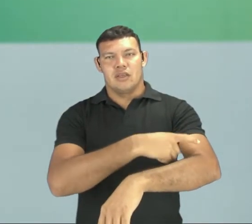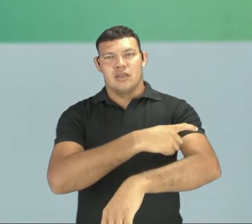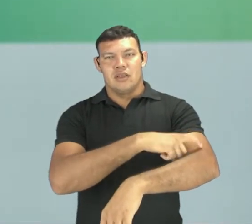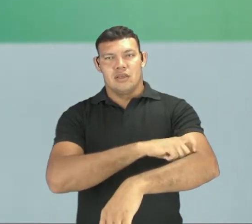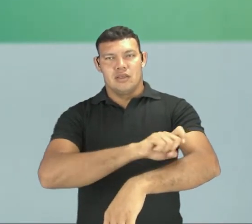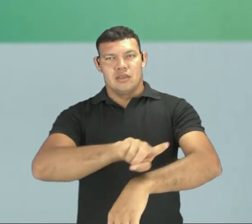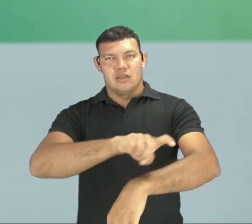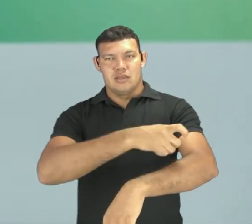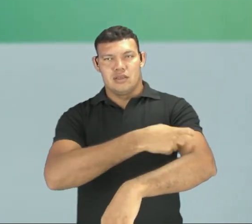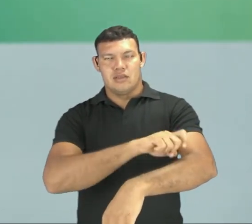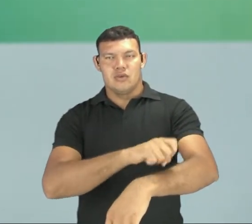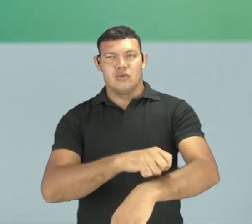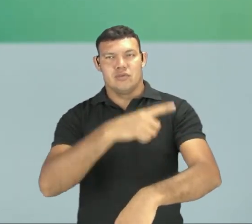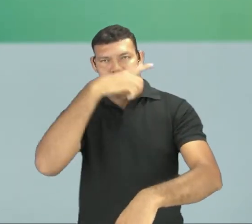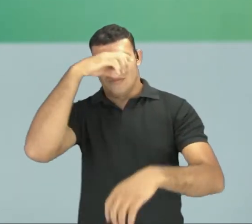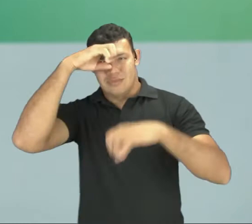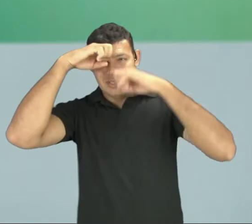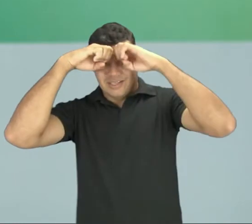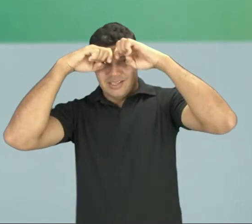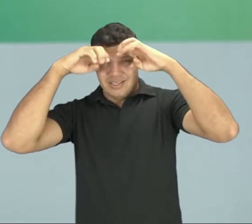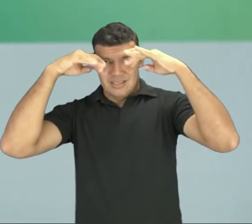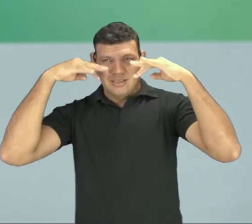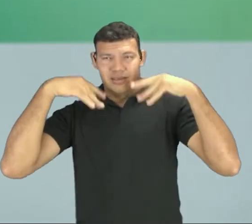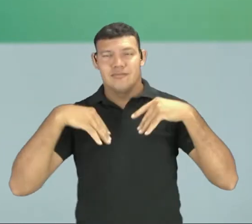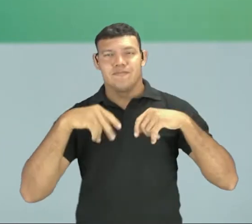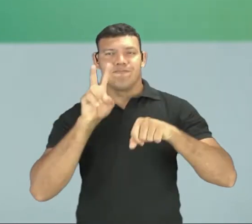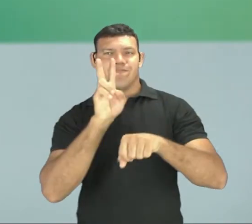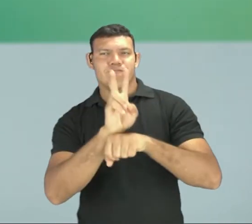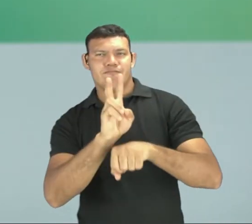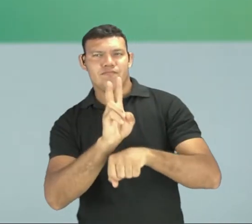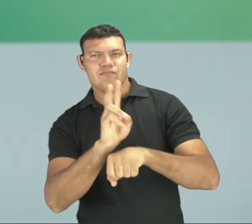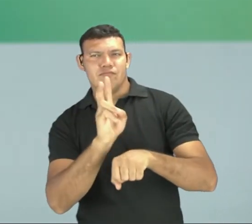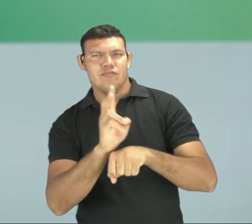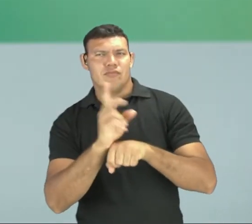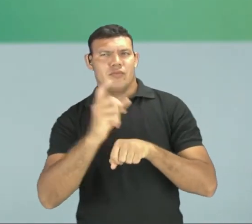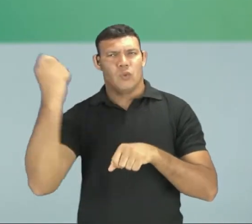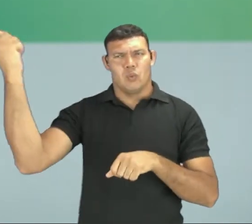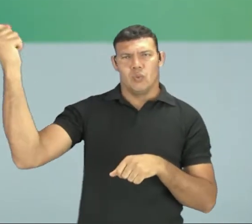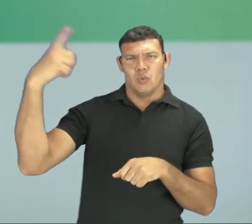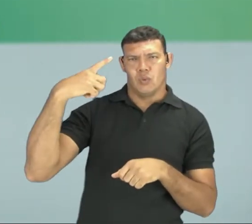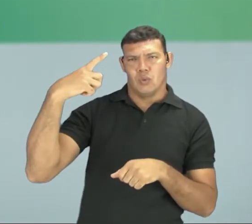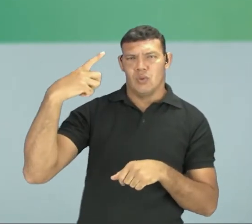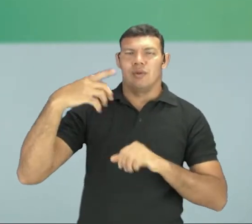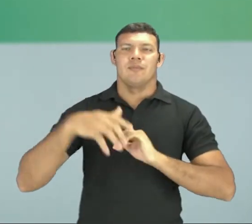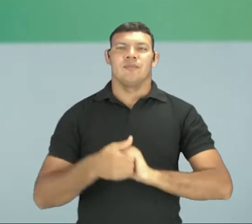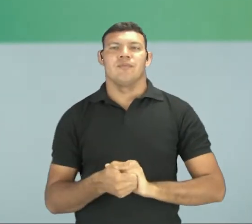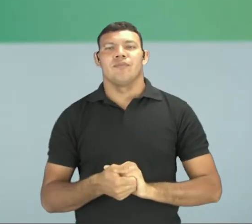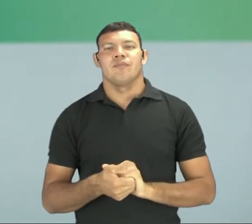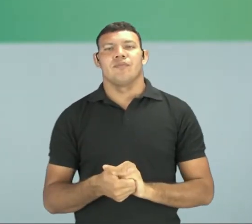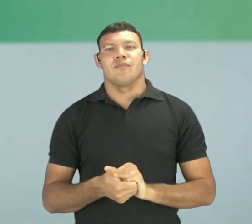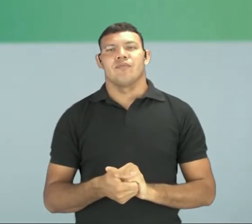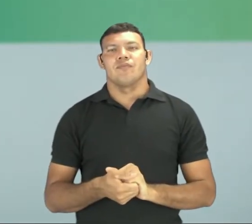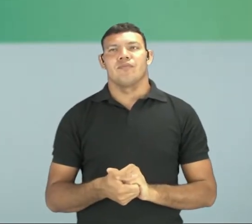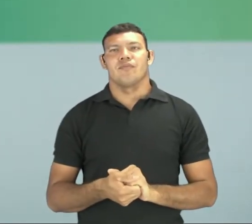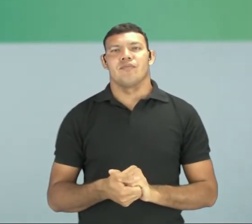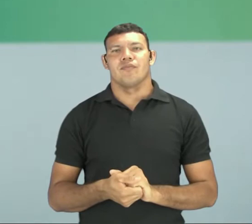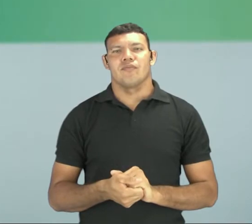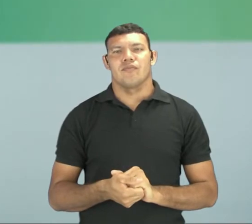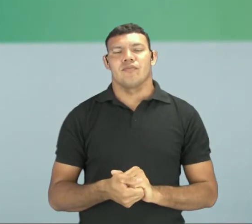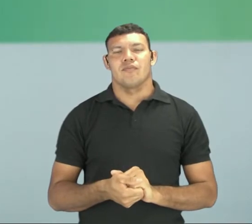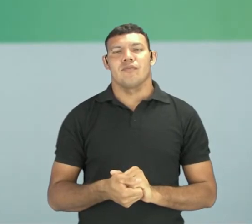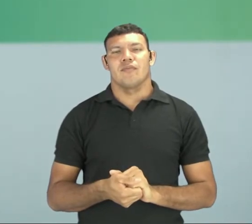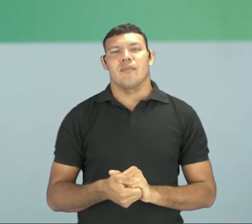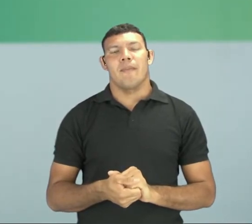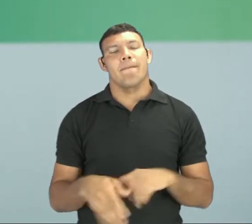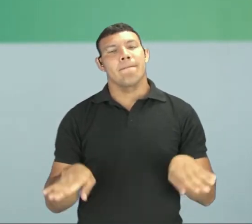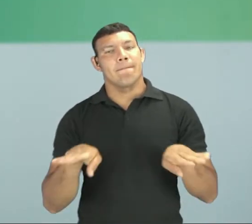secretar o suor, ele vai te proteger do sol, de coisas